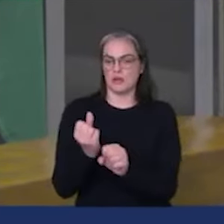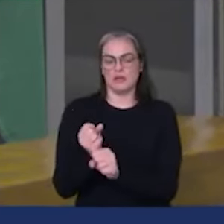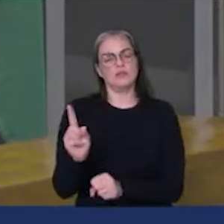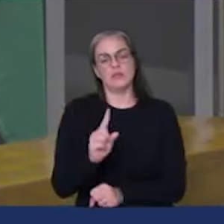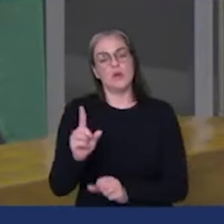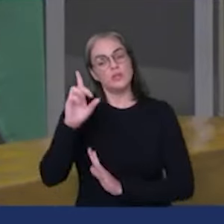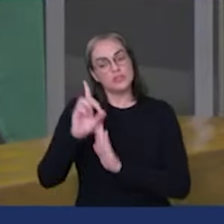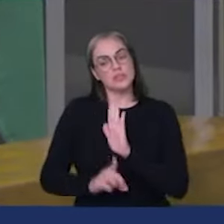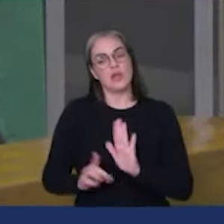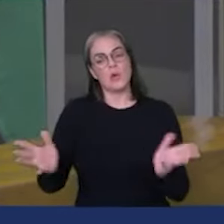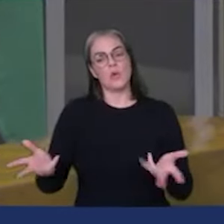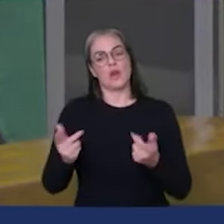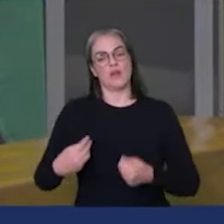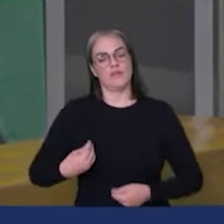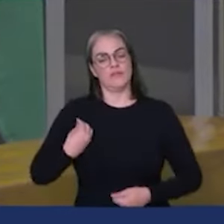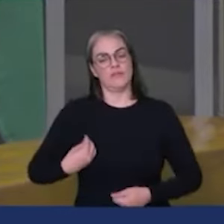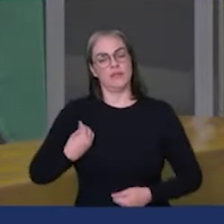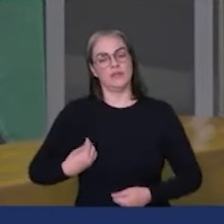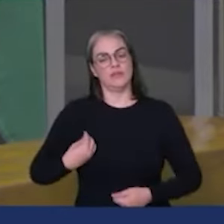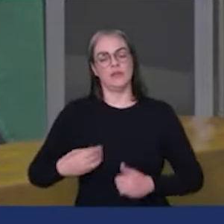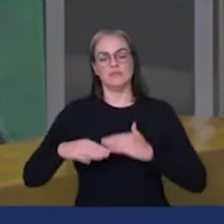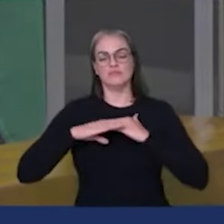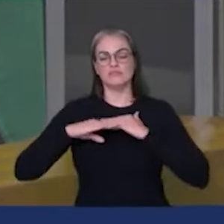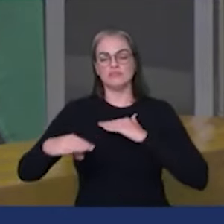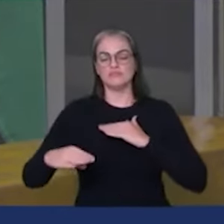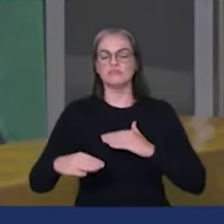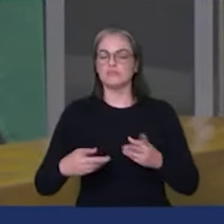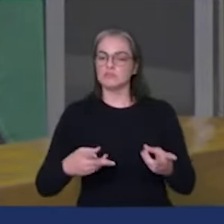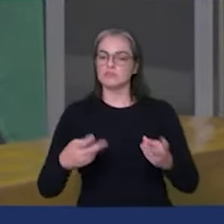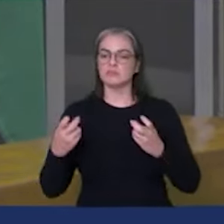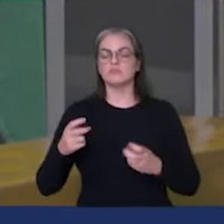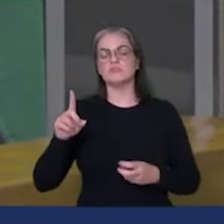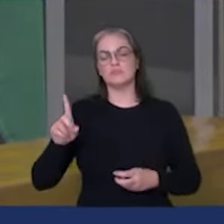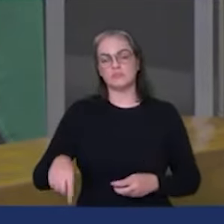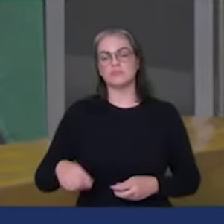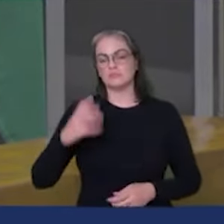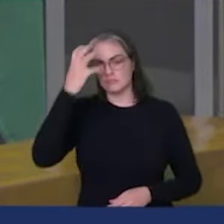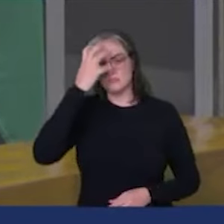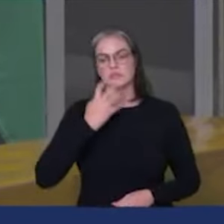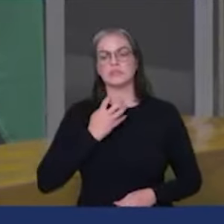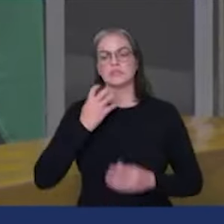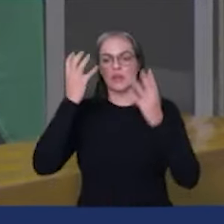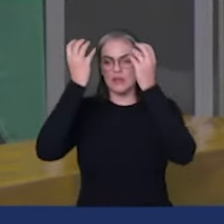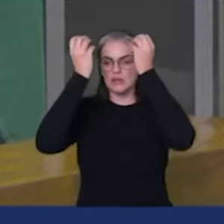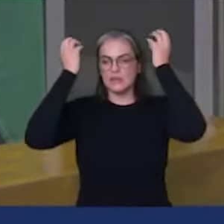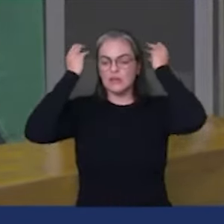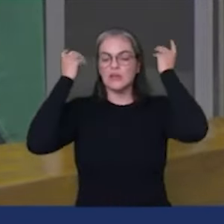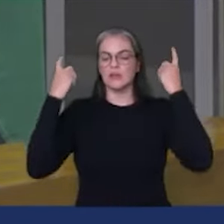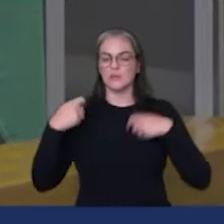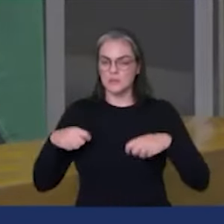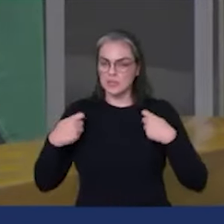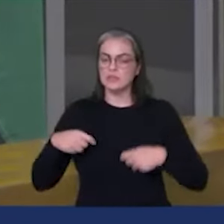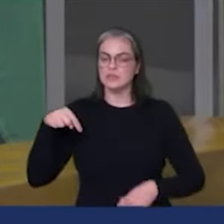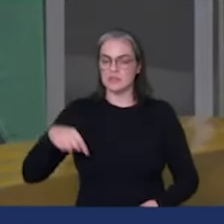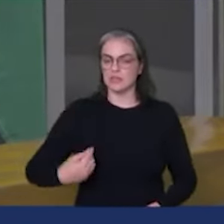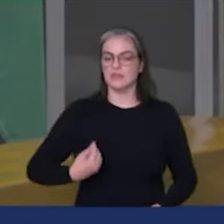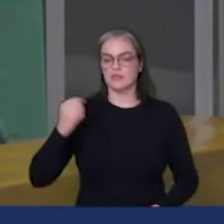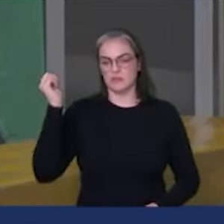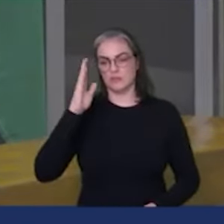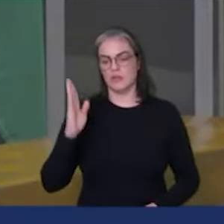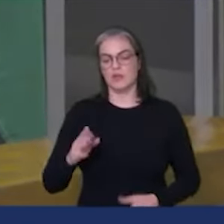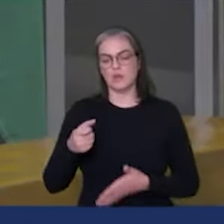de vida, a uma vida estável, ao reconhecimento que o TDAH é um transtorno sério que precisa ser respeitado e representado no Brasil.